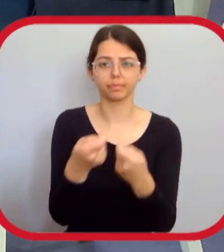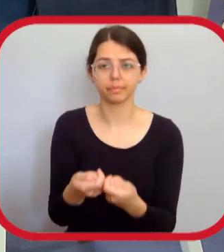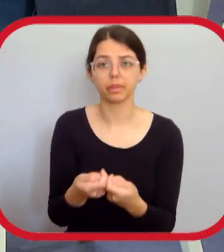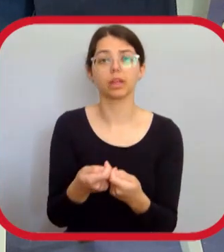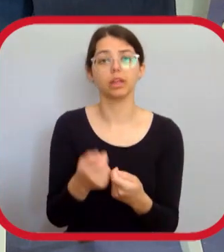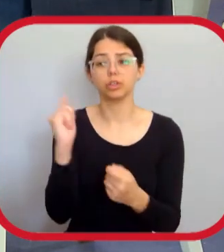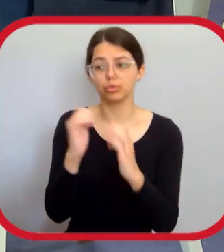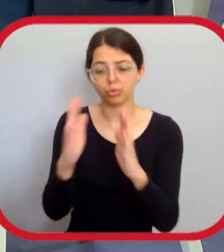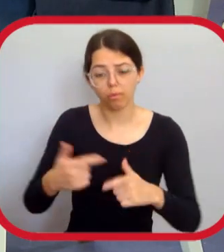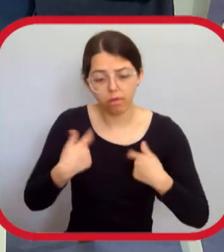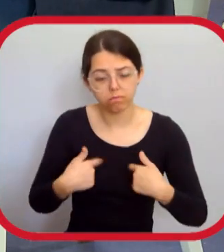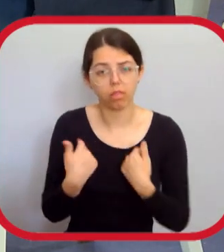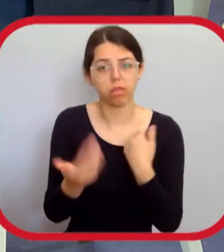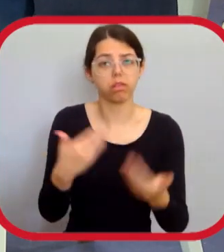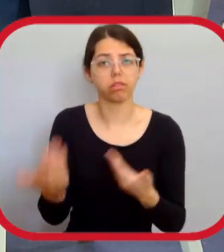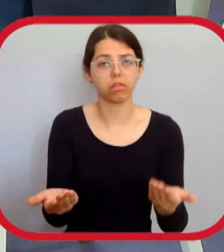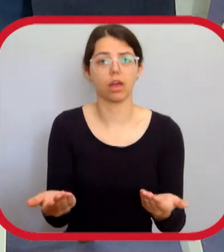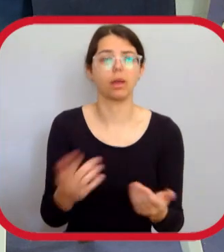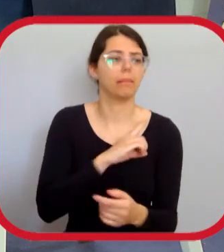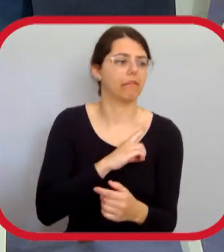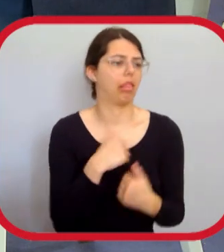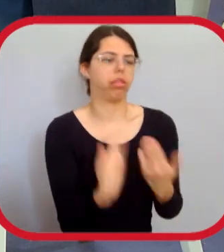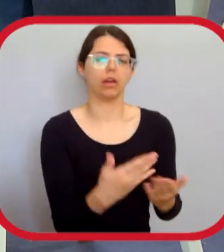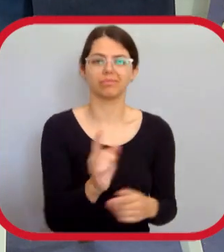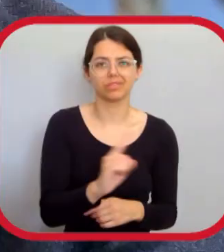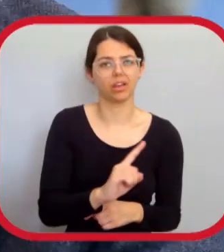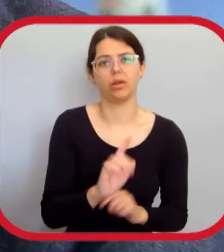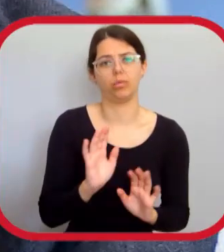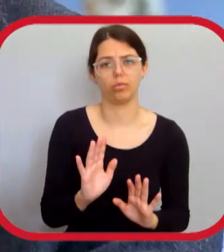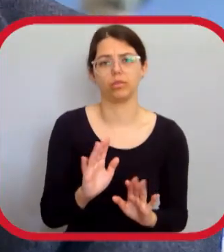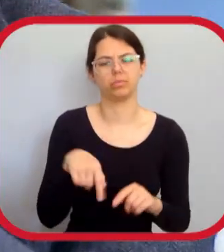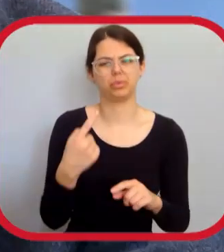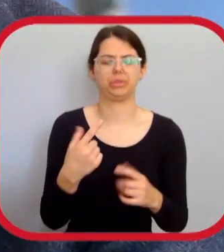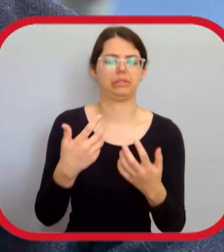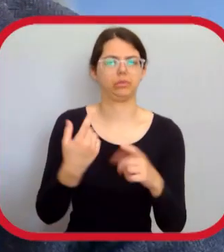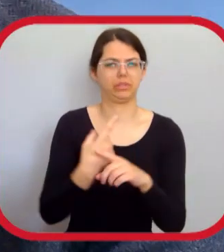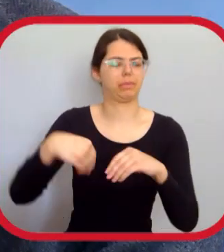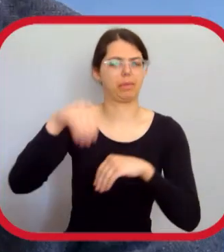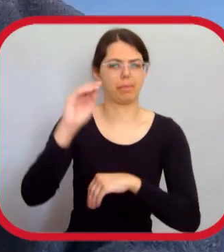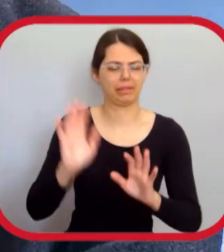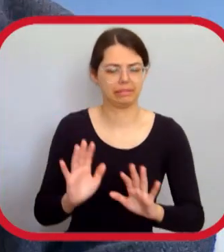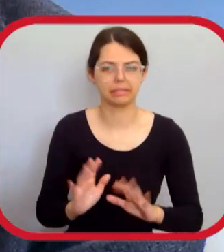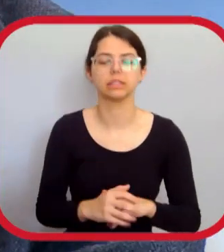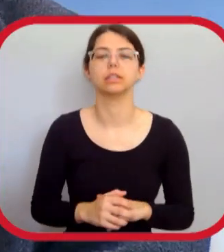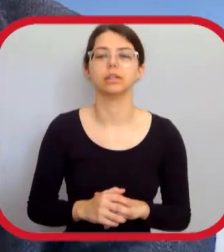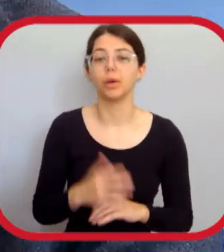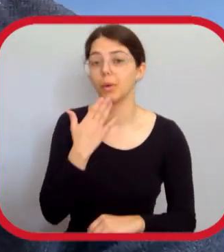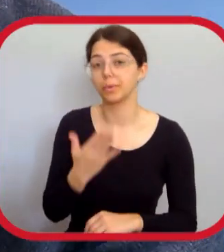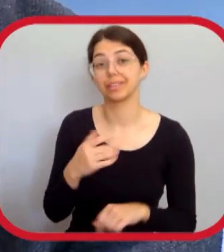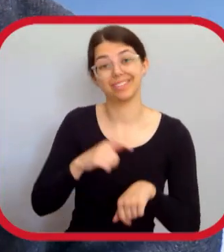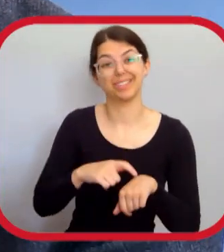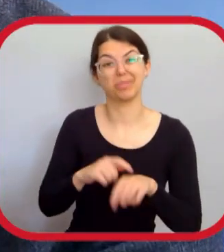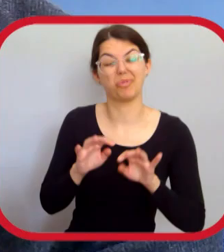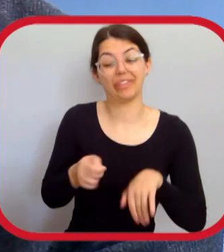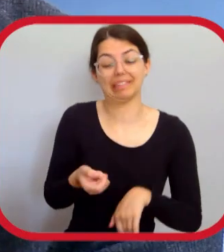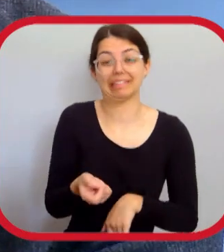os estudantes, oferecidas pelas próprias instituições, não oferecer a privados, porque isso vamos ter uma série de questões que nos ultrapassa aqui.